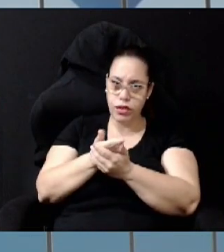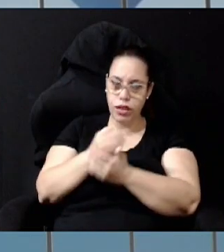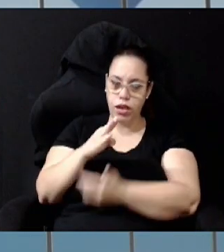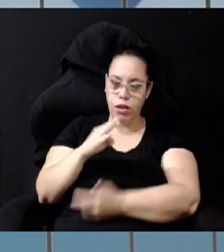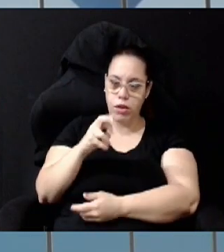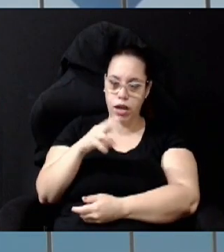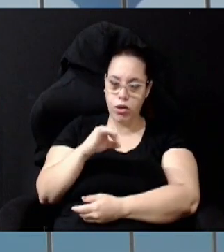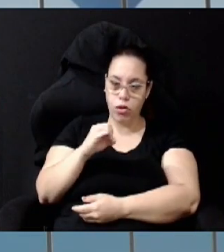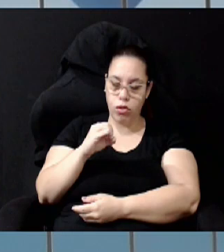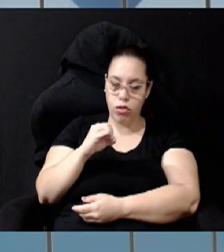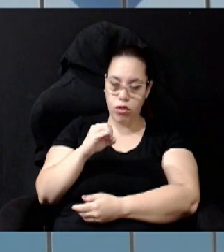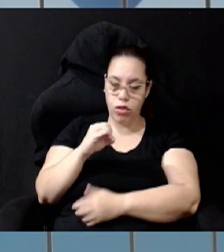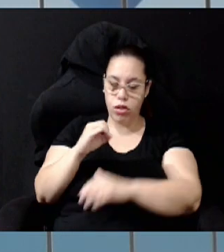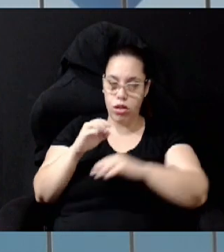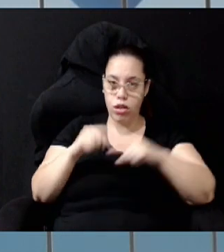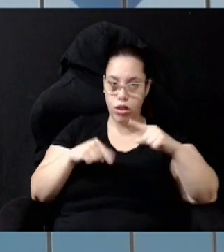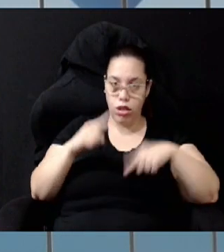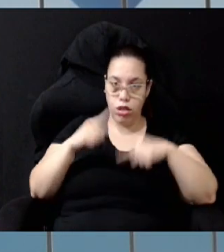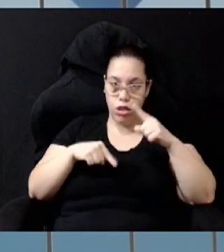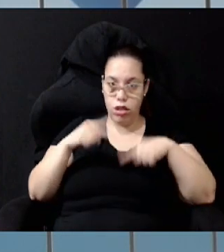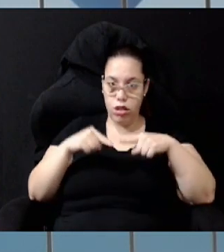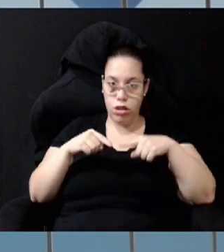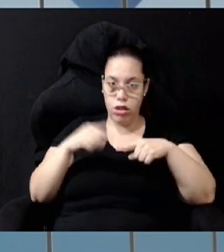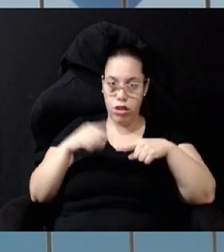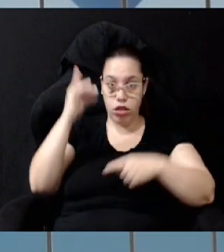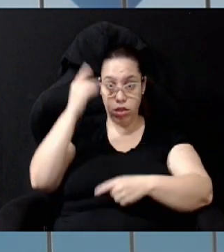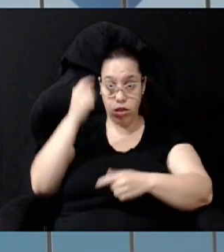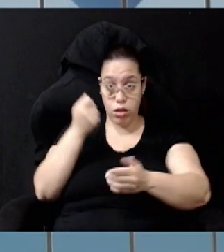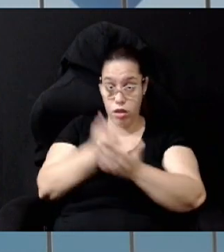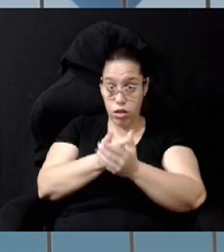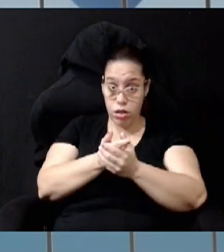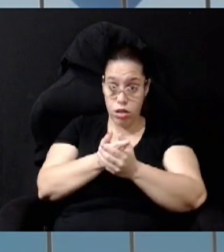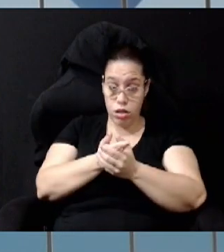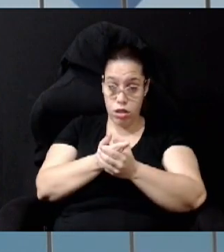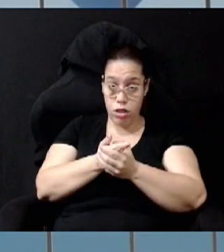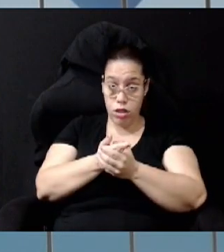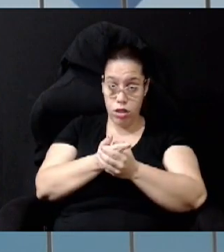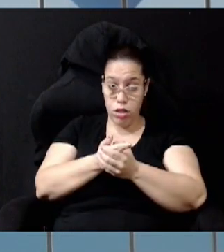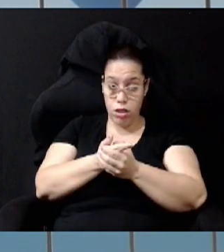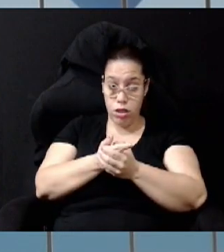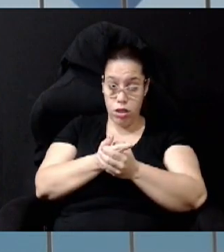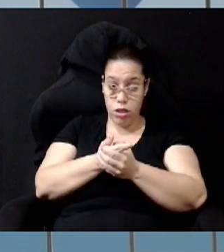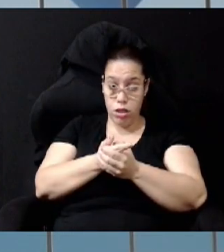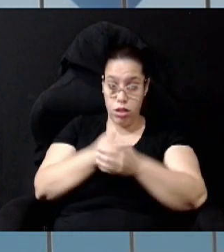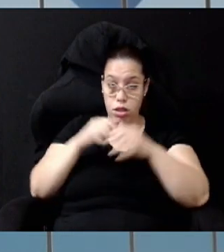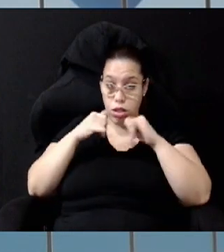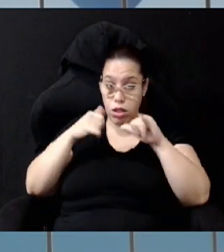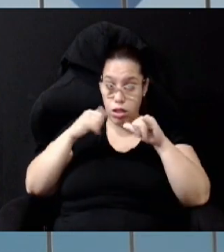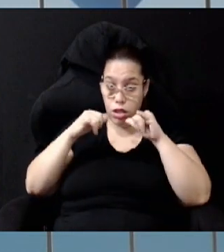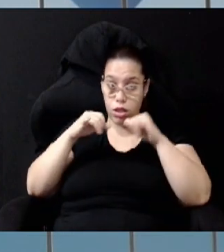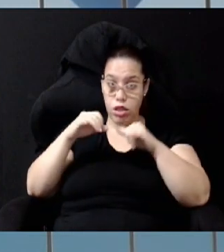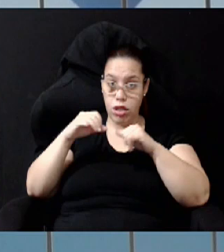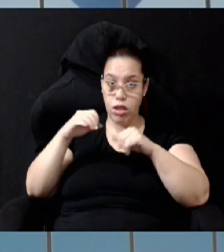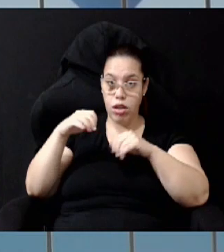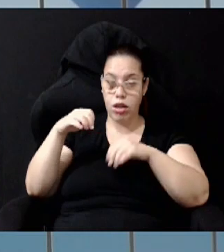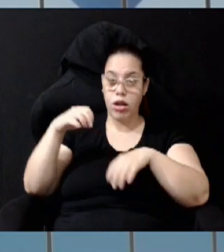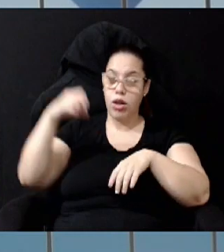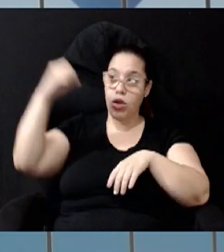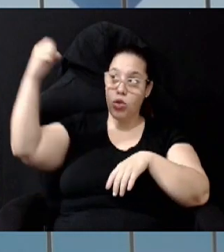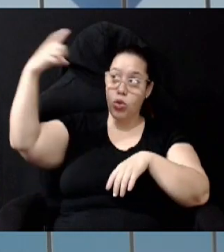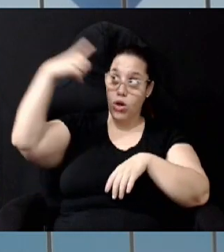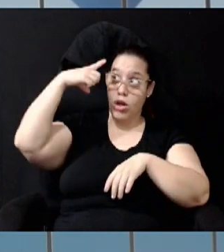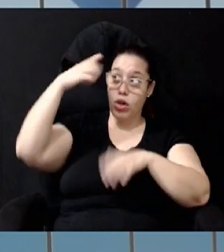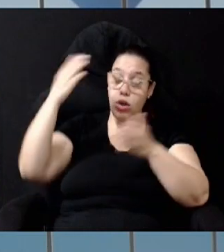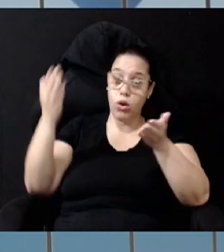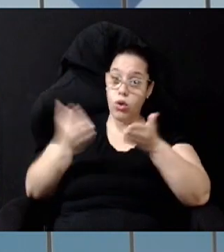equipamento acabou barateando, mas era mais barato você instalar uma energia solar na sua residência do que hoje. Você tinha um